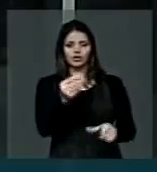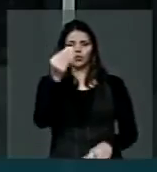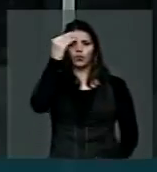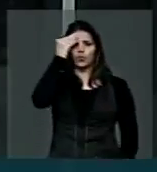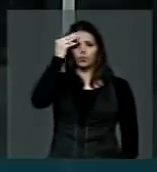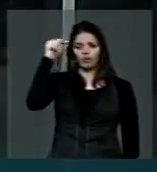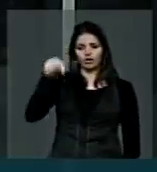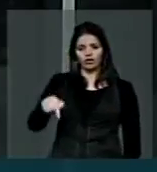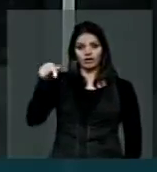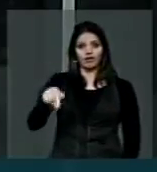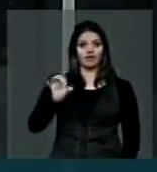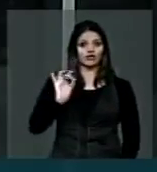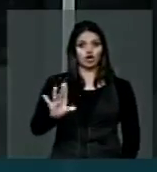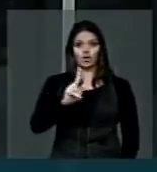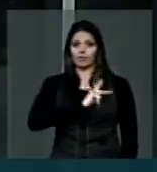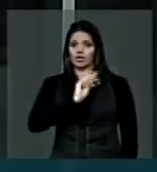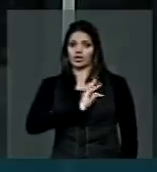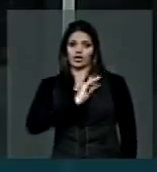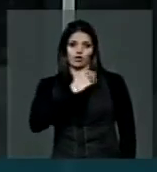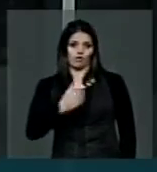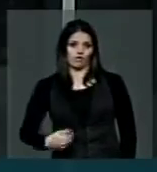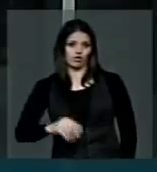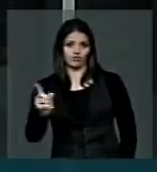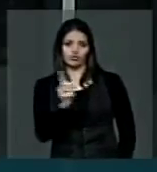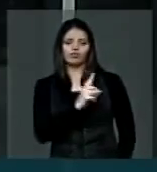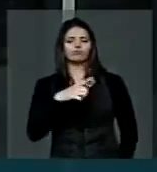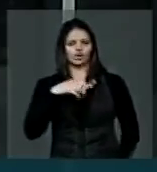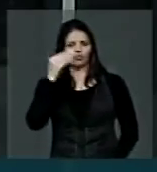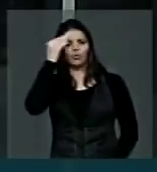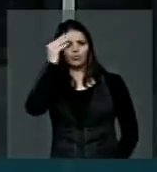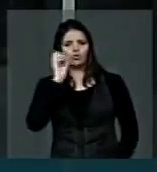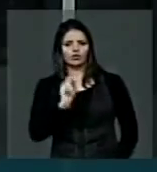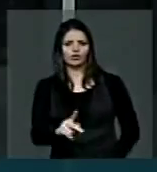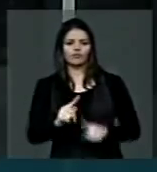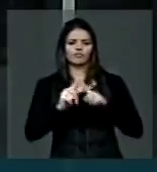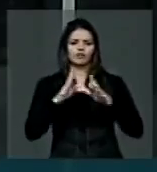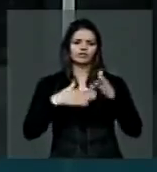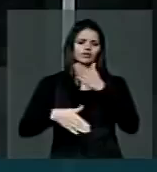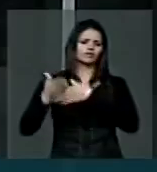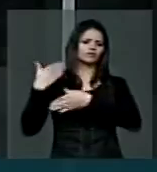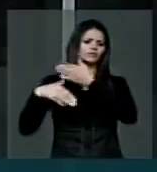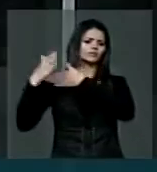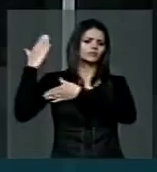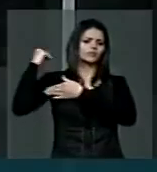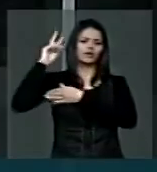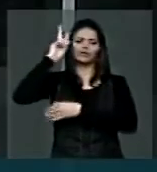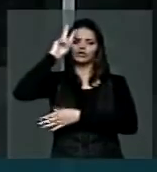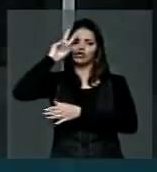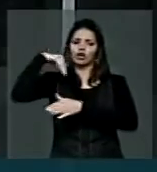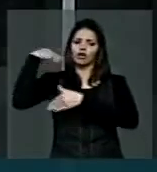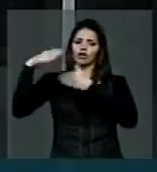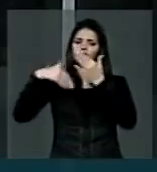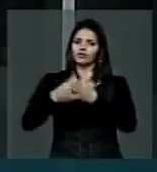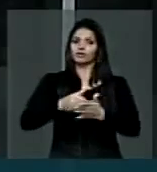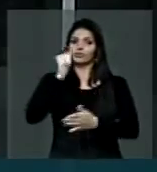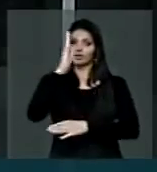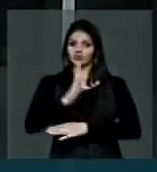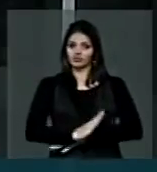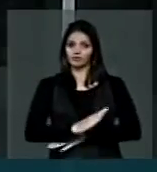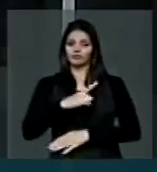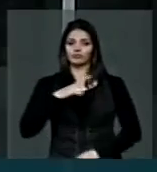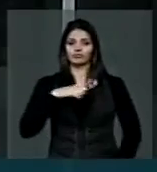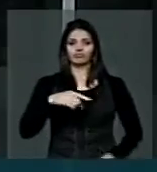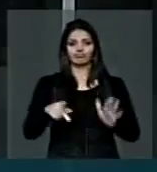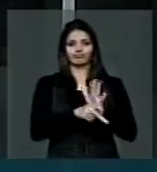governo, só deste governo. Tem parcela de culpa sim, mas isso vem longo da história brasileira, vem esse